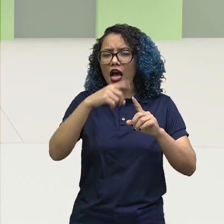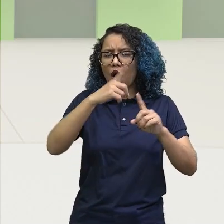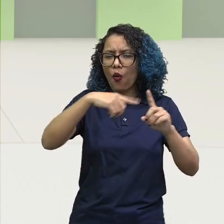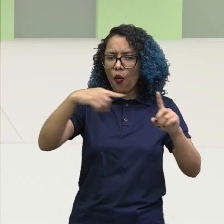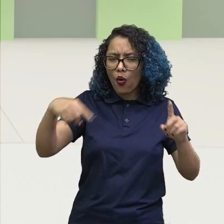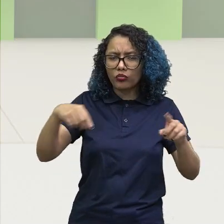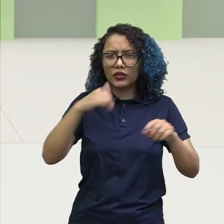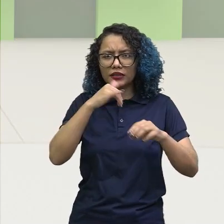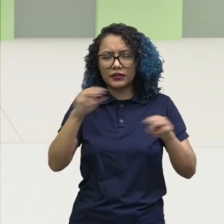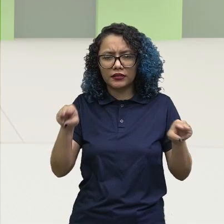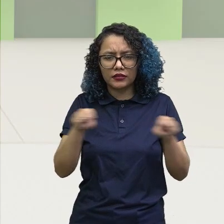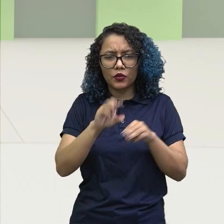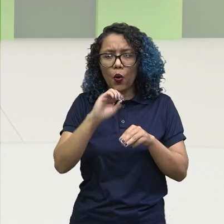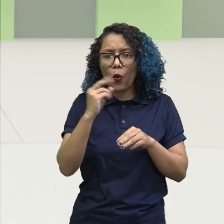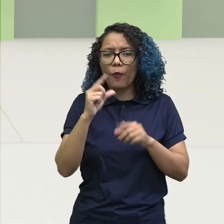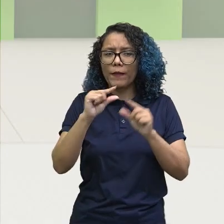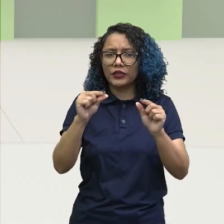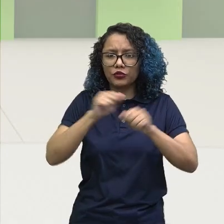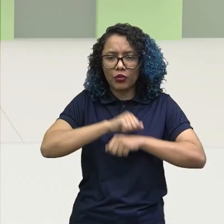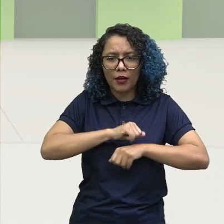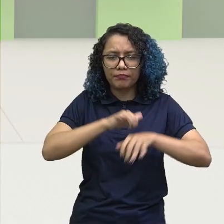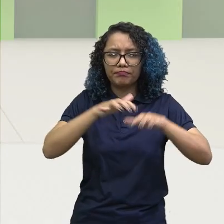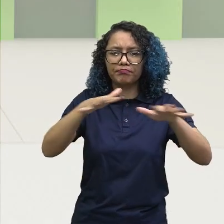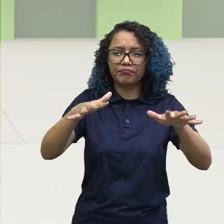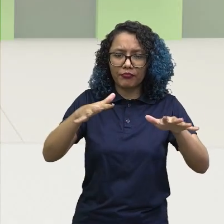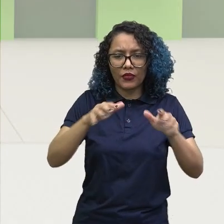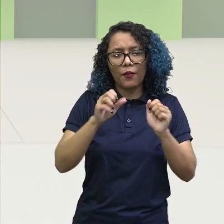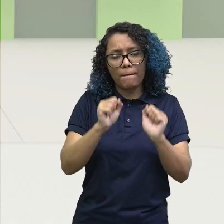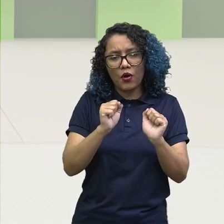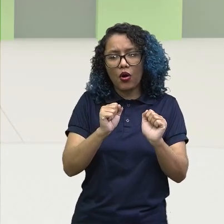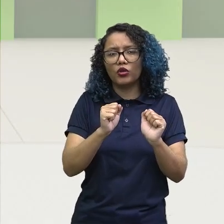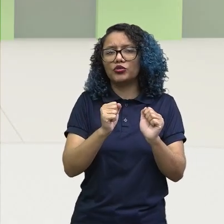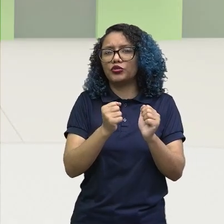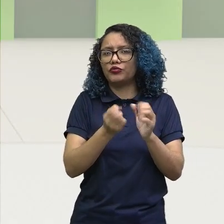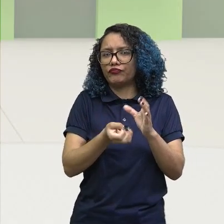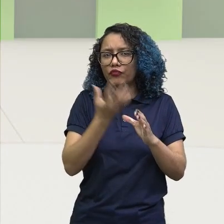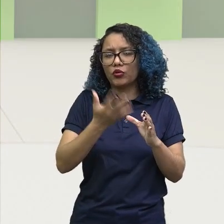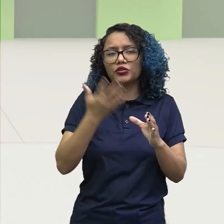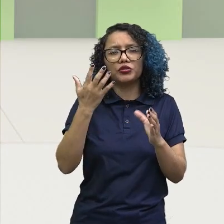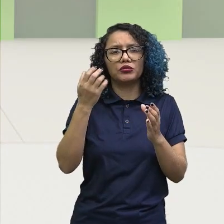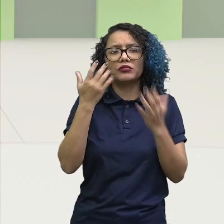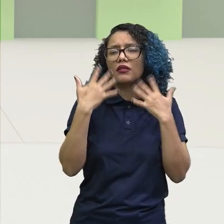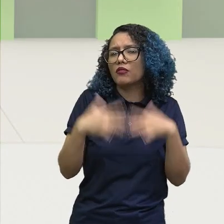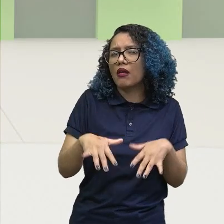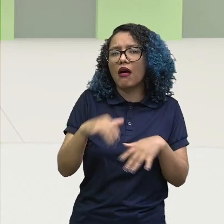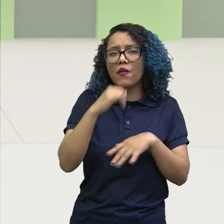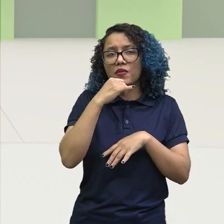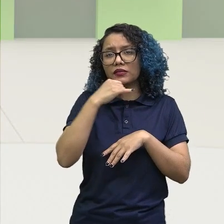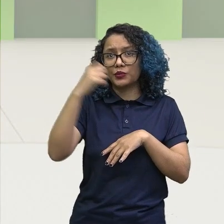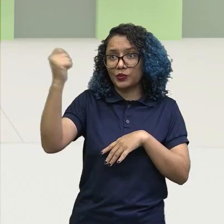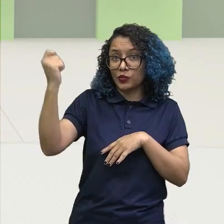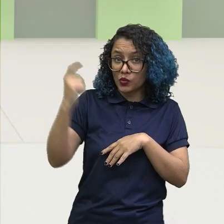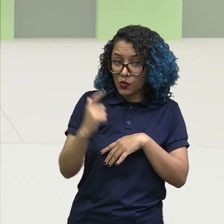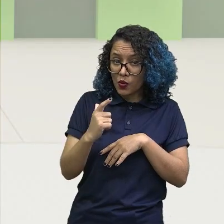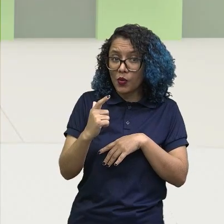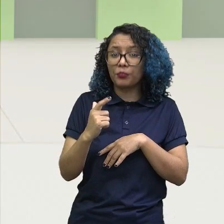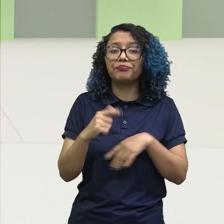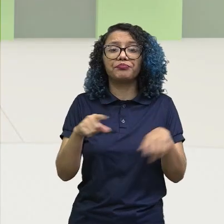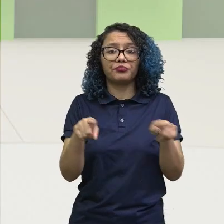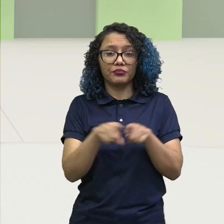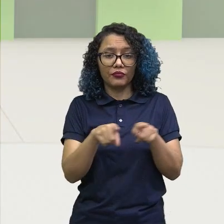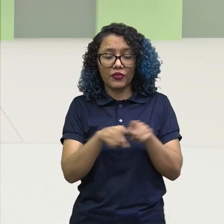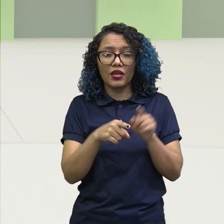ou partículas emitidas por fontes naturais, como o Sol. E vimos